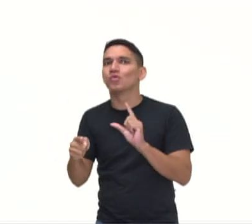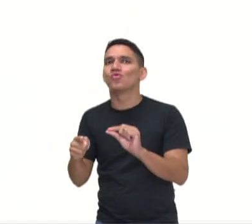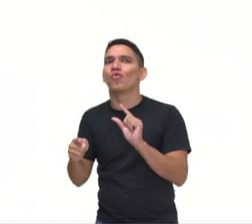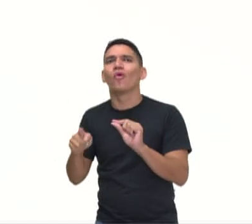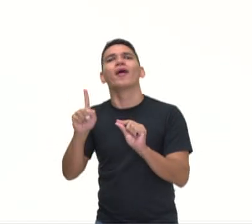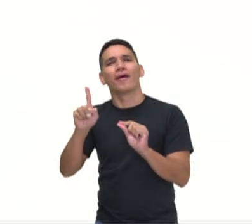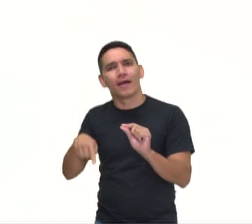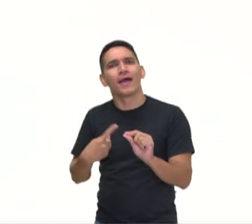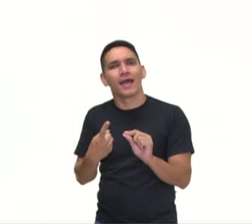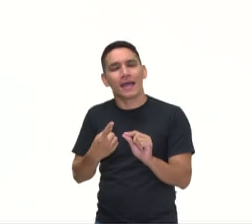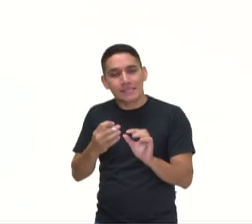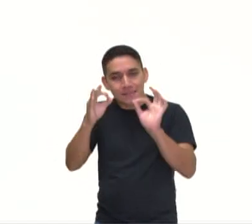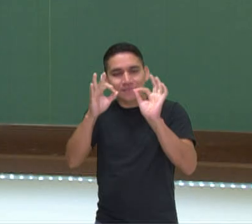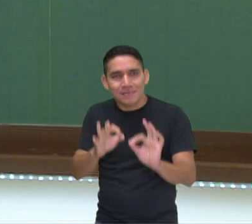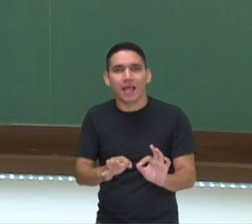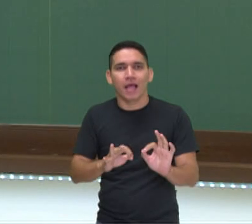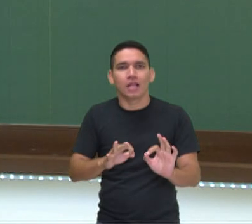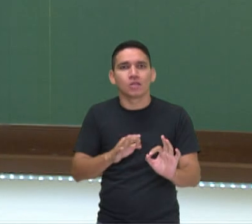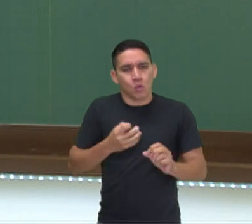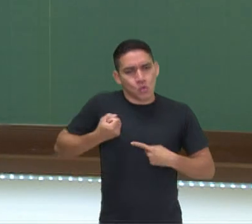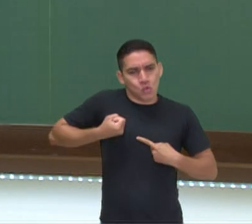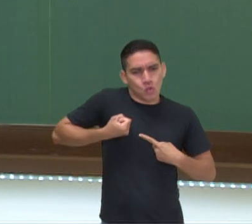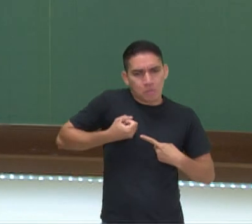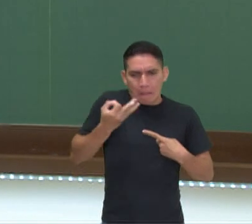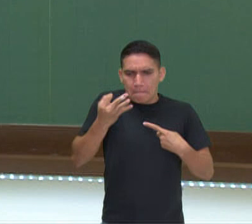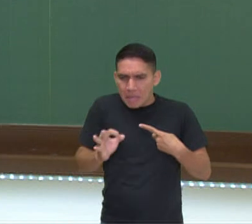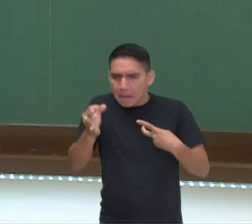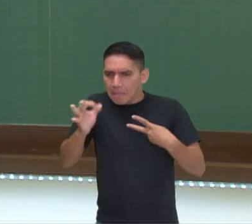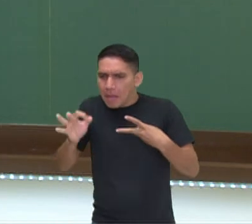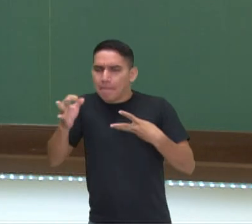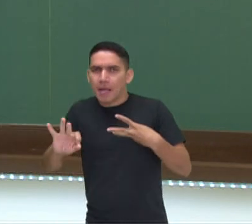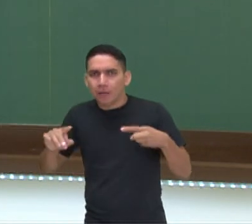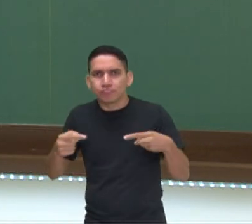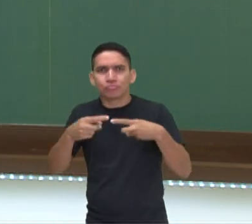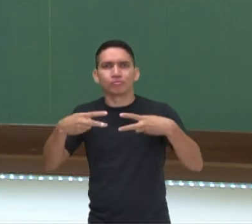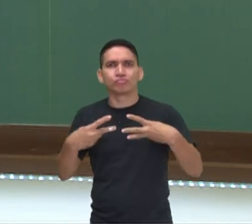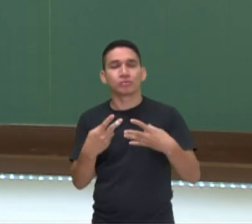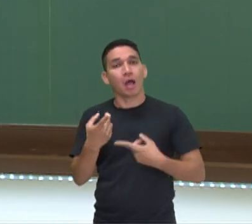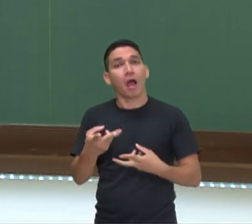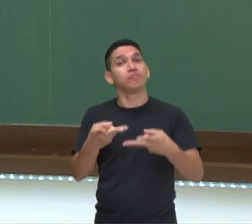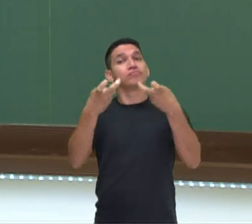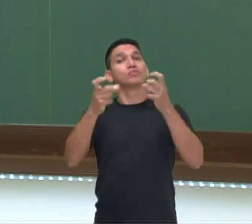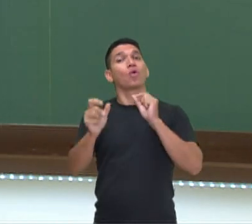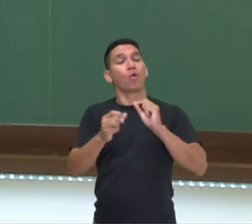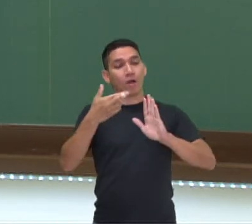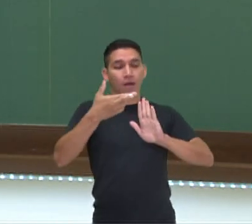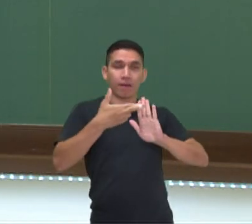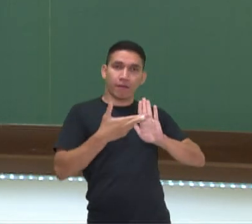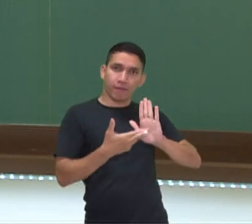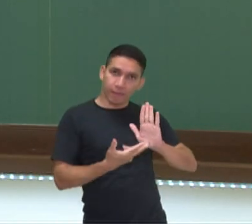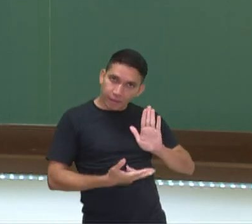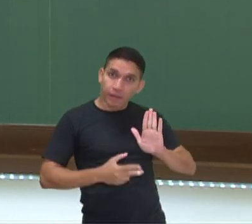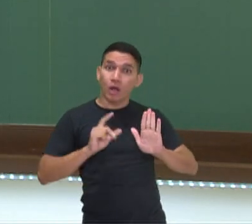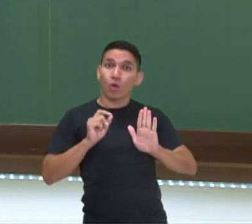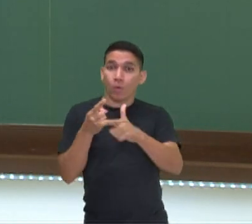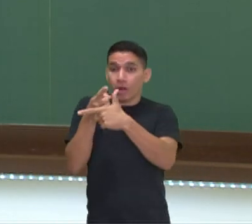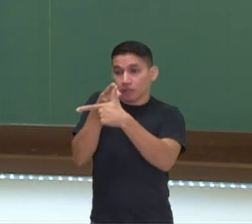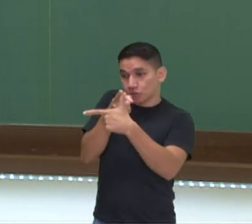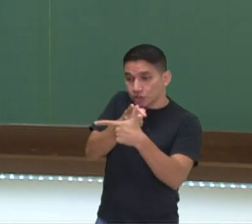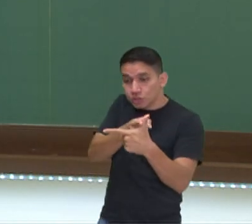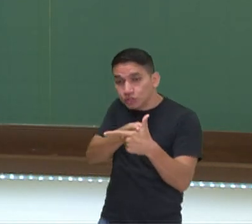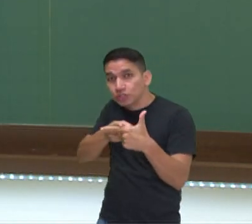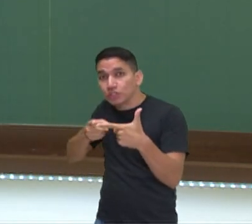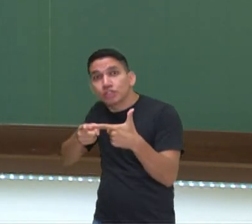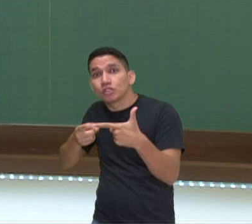divisão exata de números inteiros e nós vamos perceber que as regras de divisão